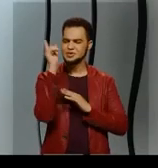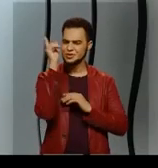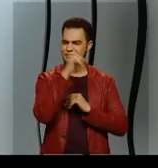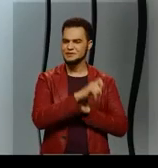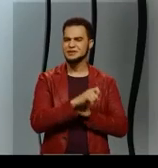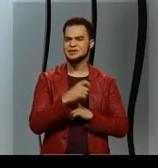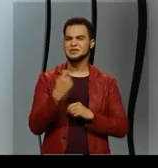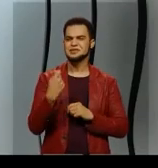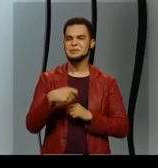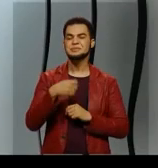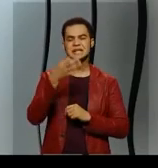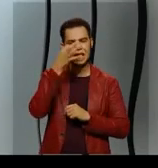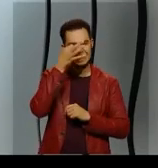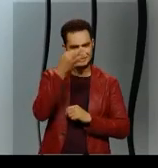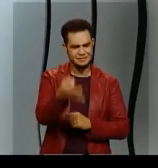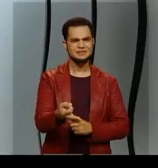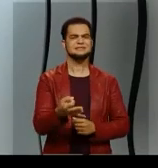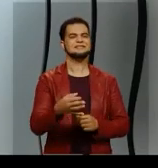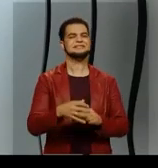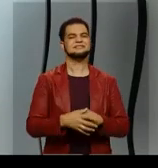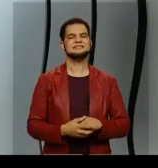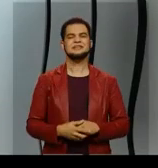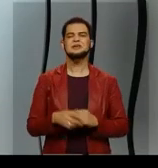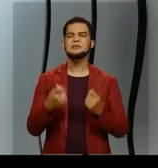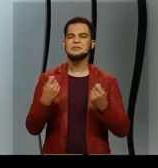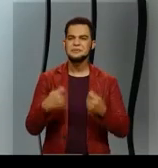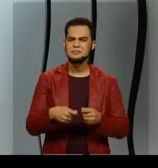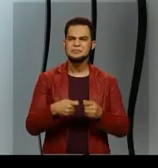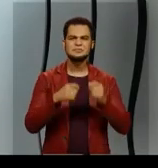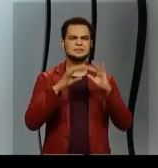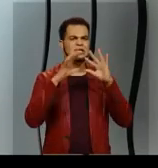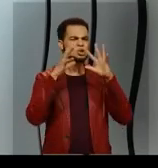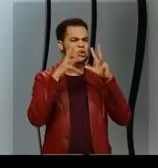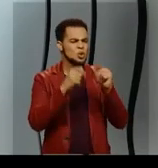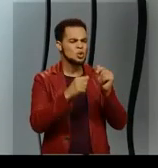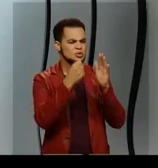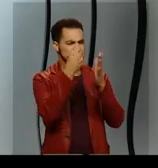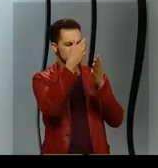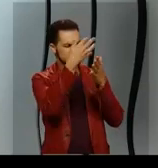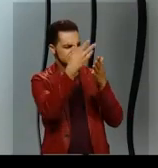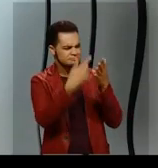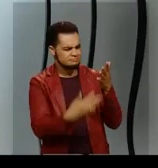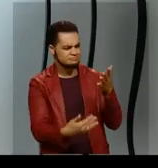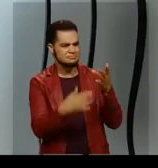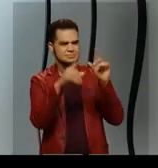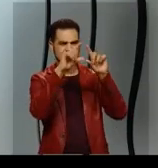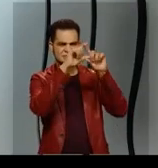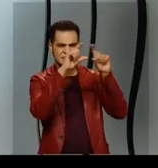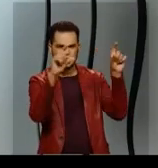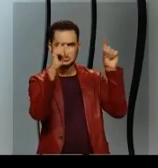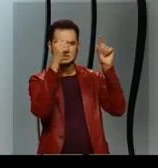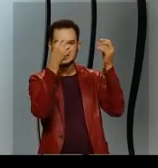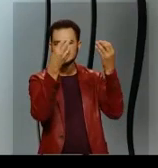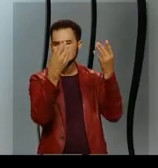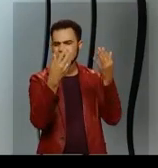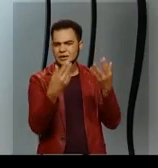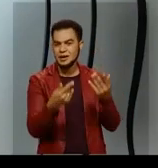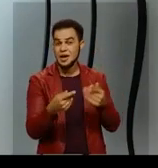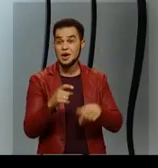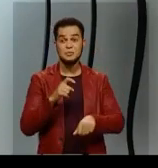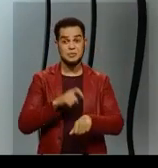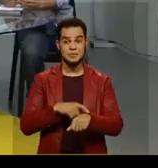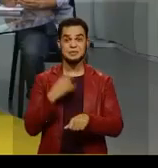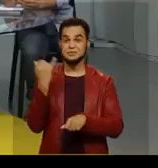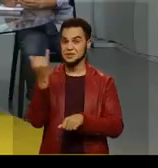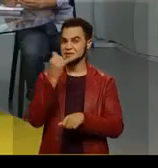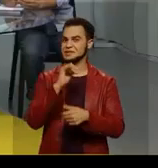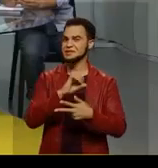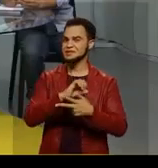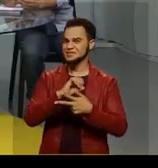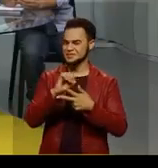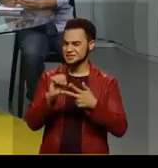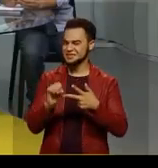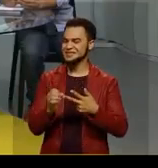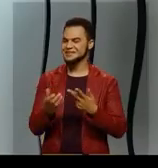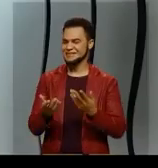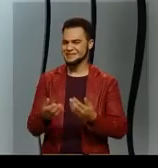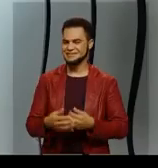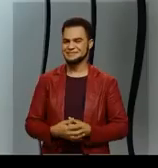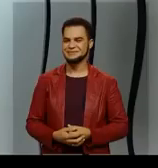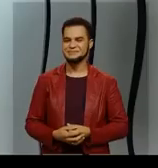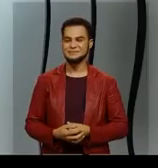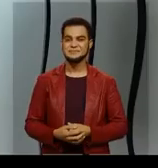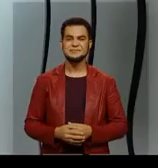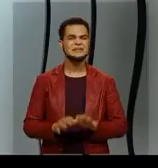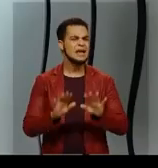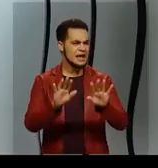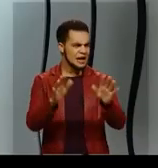Muita atenção. Fazer a questão inteira com muita atenção, muita cuidado. Atenção, enunciado. Momento muito importante, o Enem, não é isso? Nós vamos